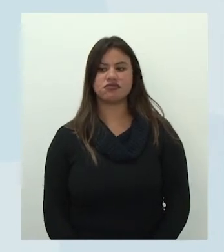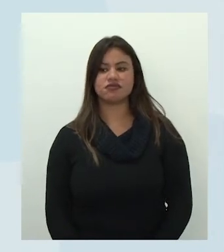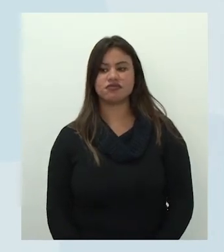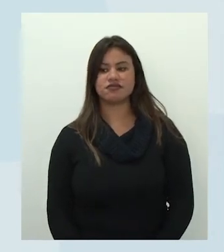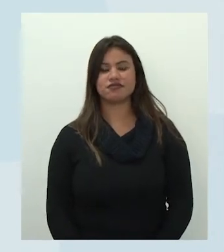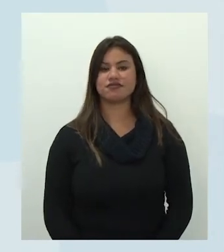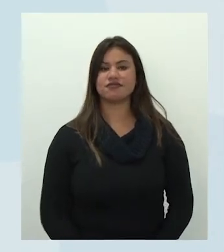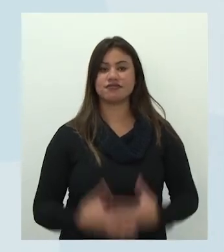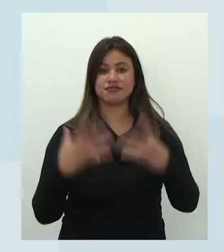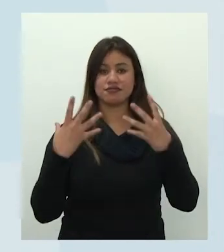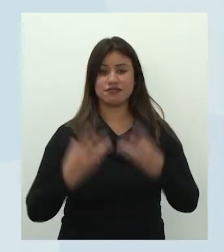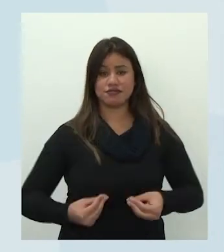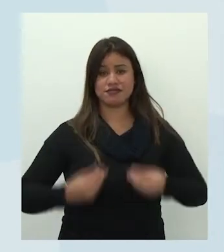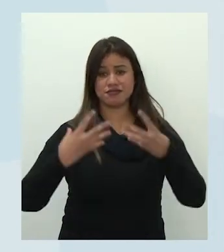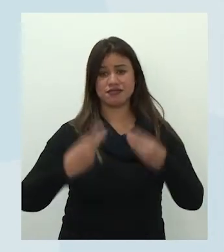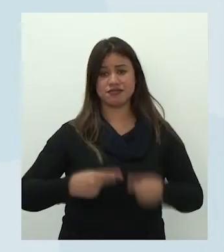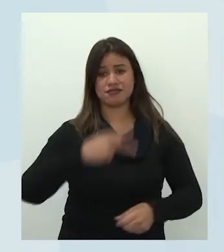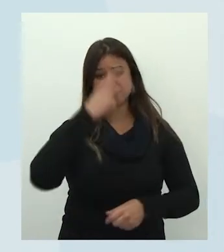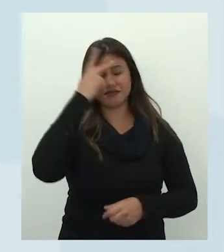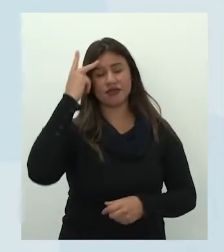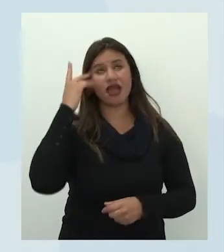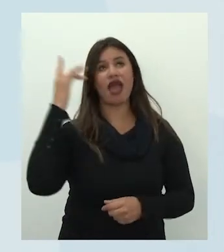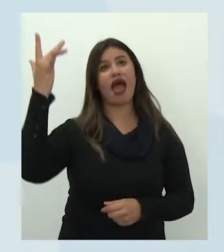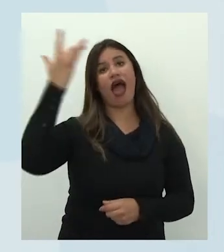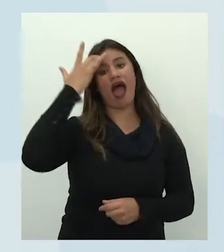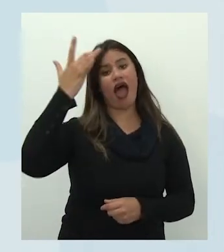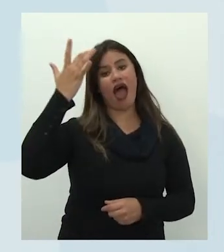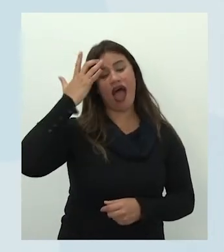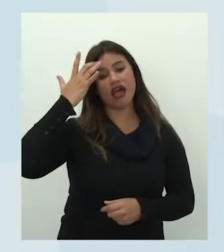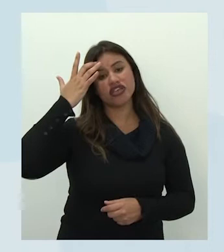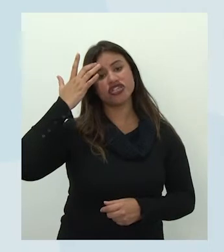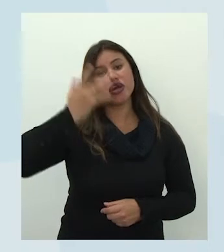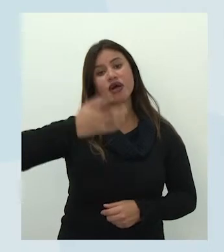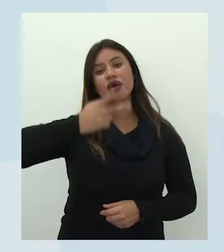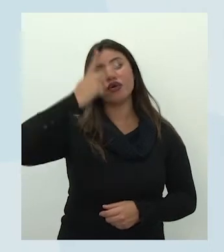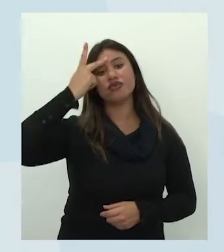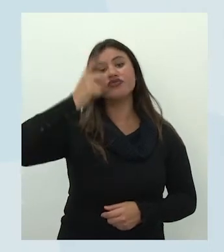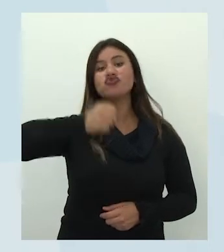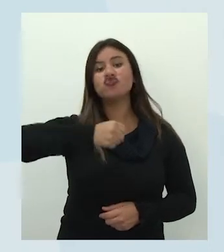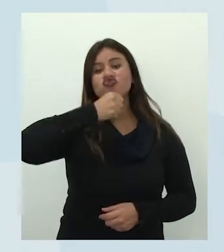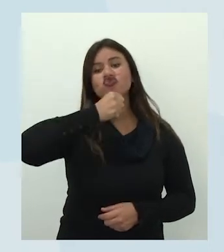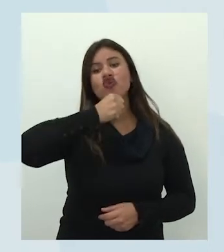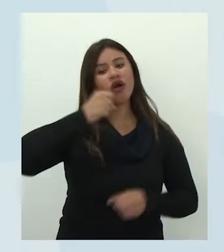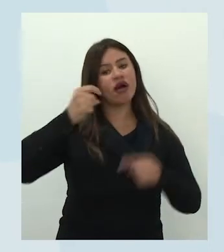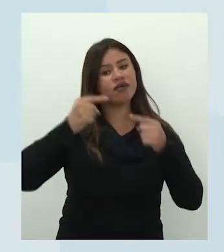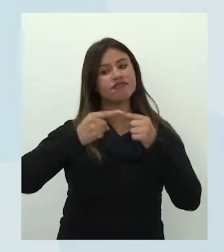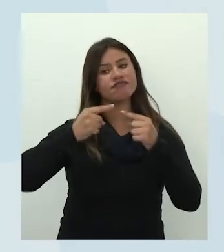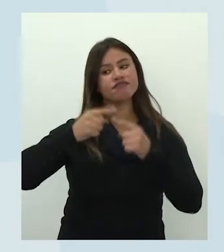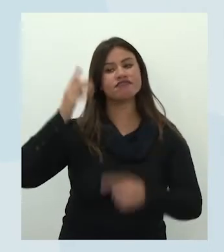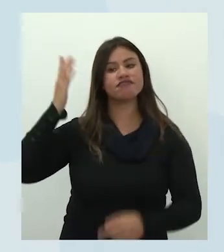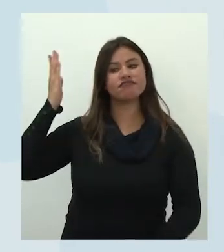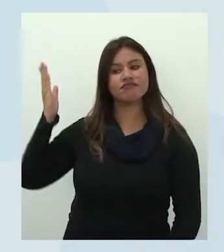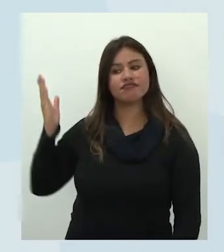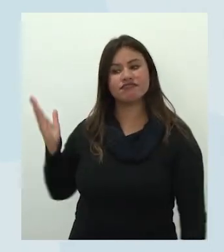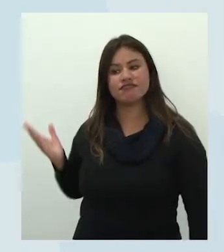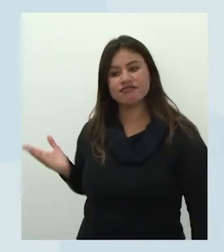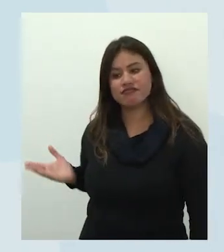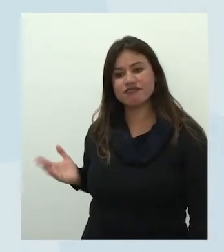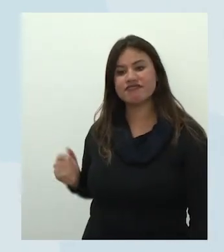Muitas pessoas associam o envelhecimento com essas ideias, né,